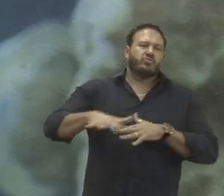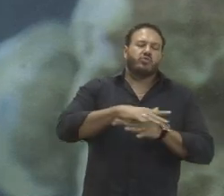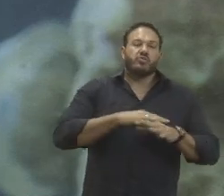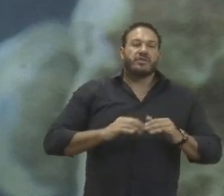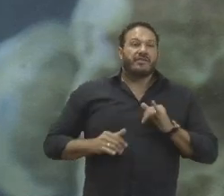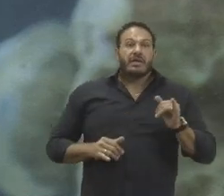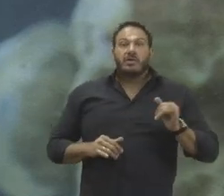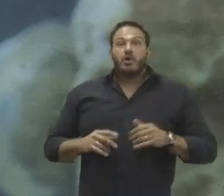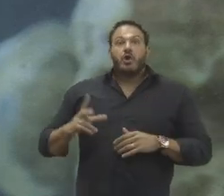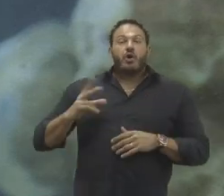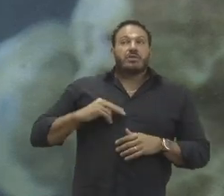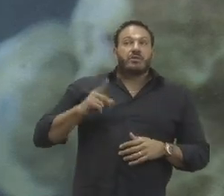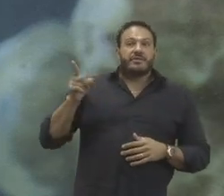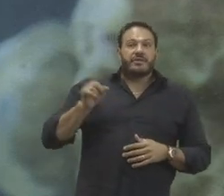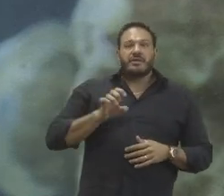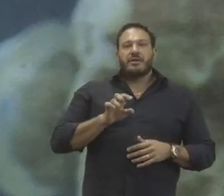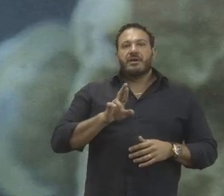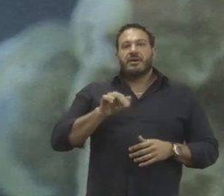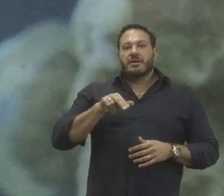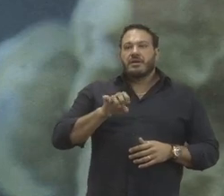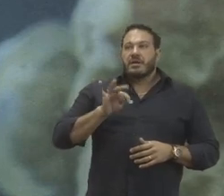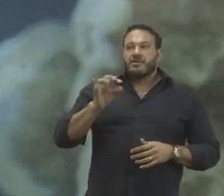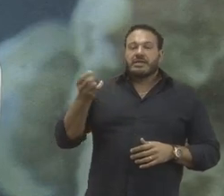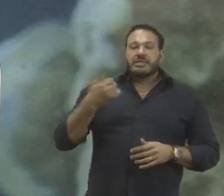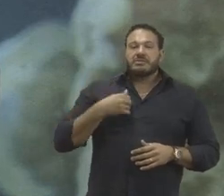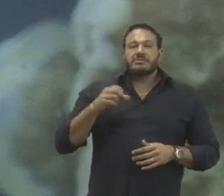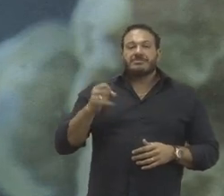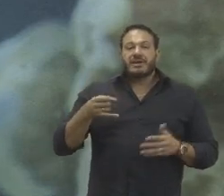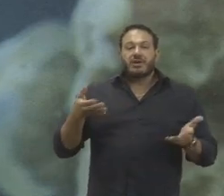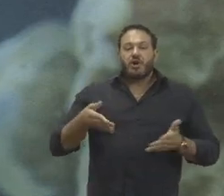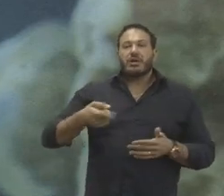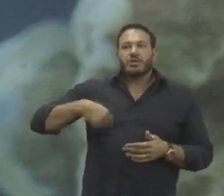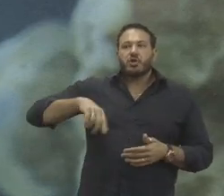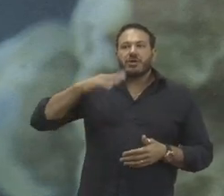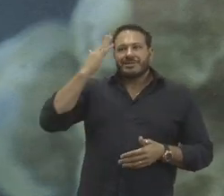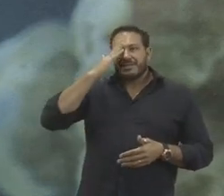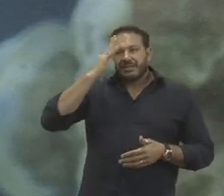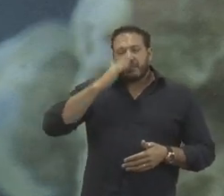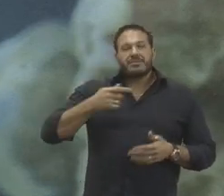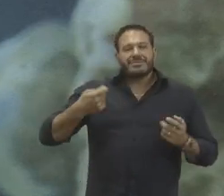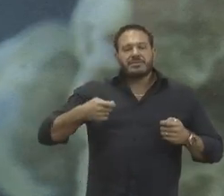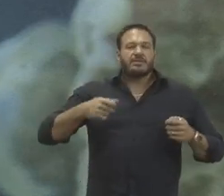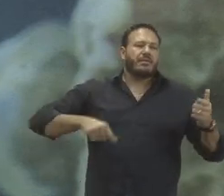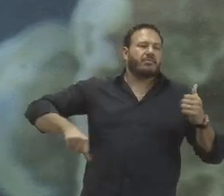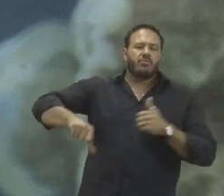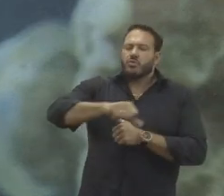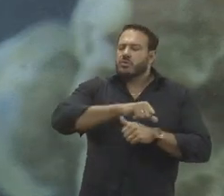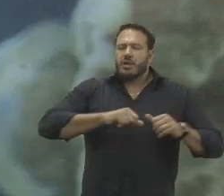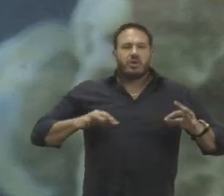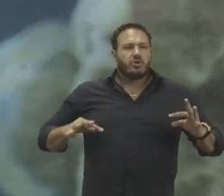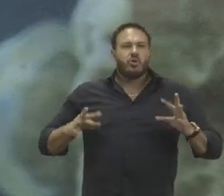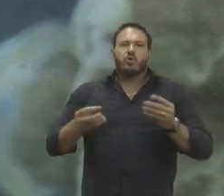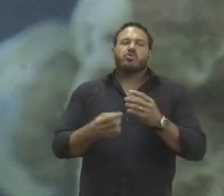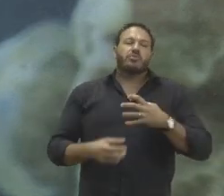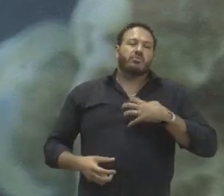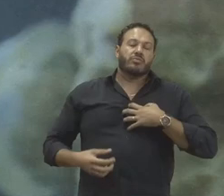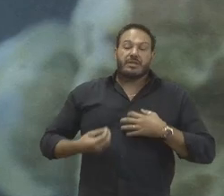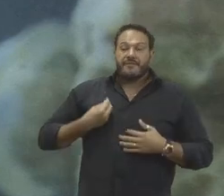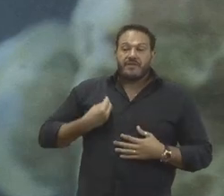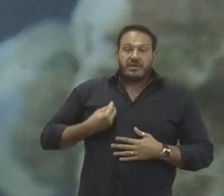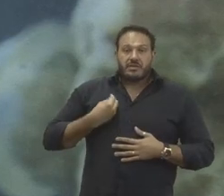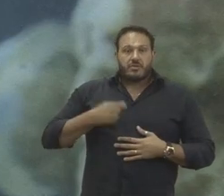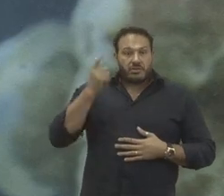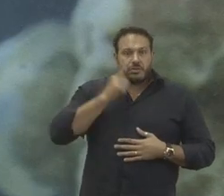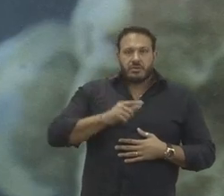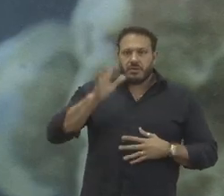puxa eu ouvi o Ernesto fal é agora sim entendemos nós precisamos mudar todo o nosso estilo de vida e resolver